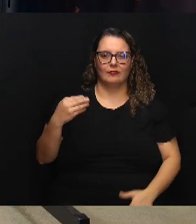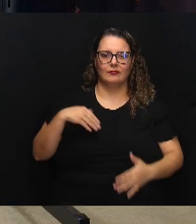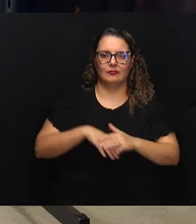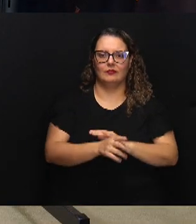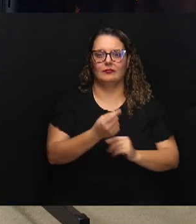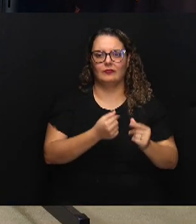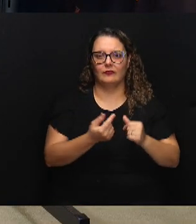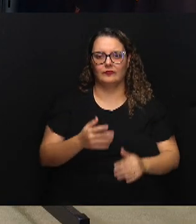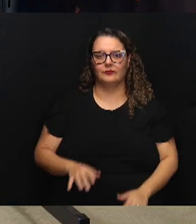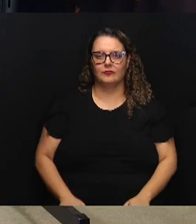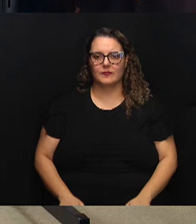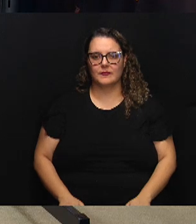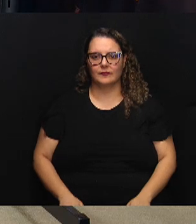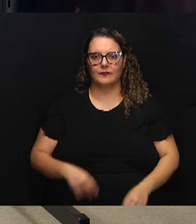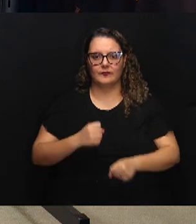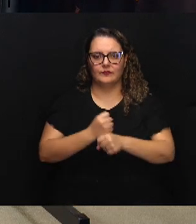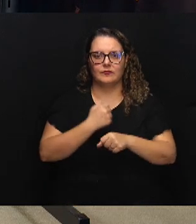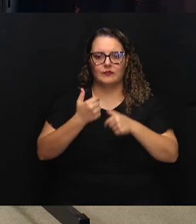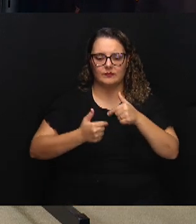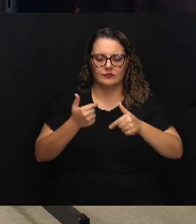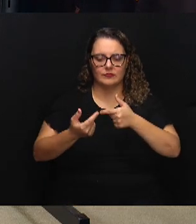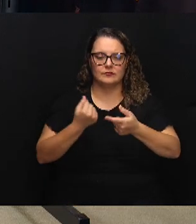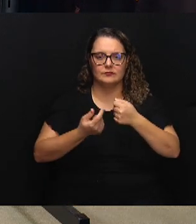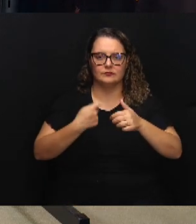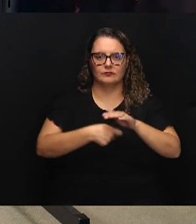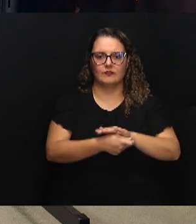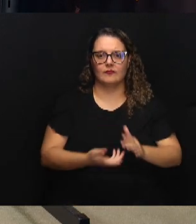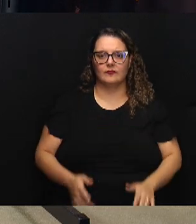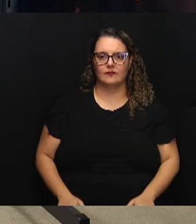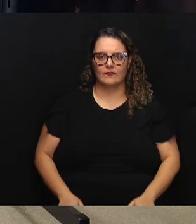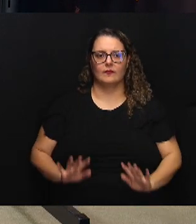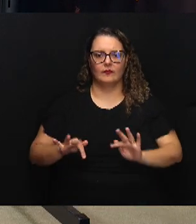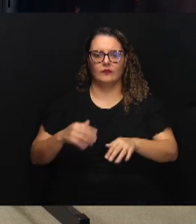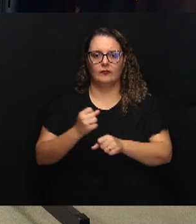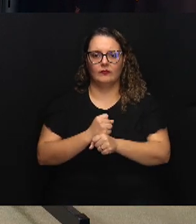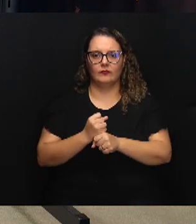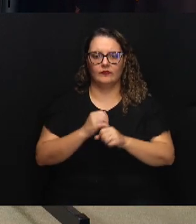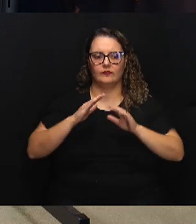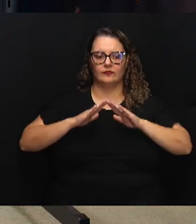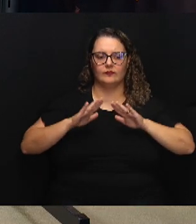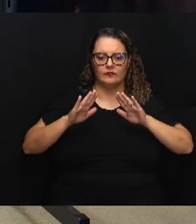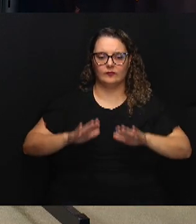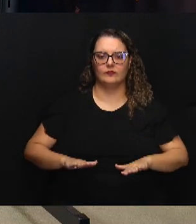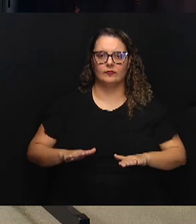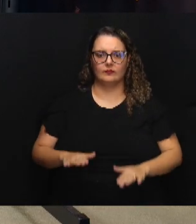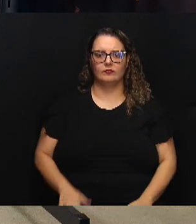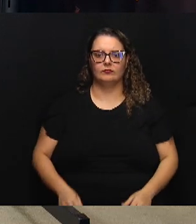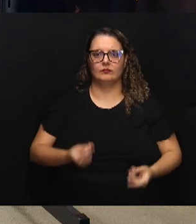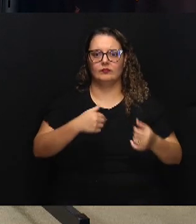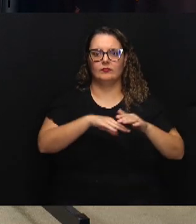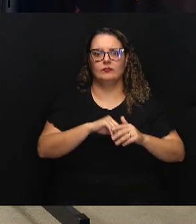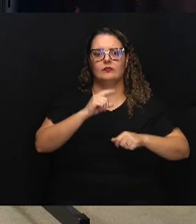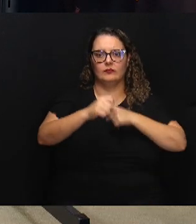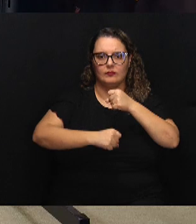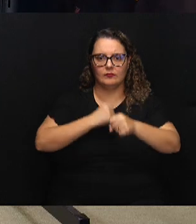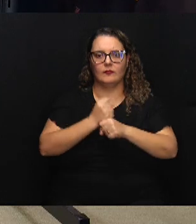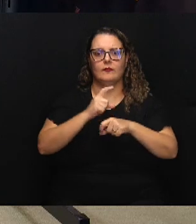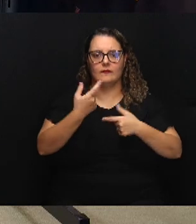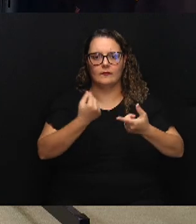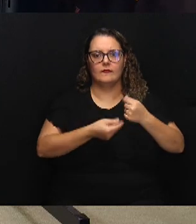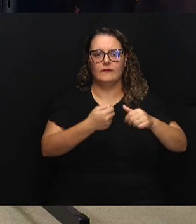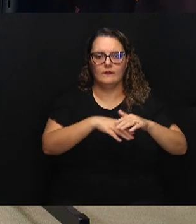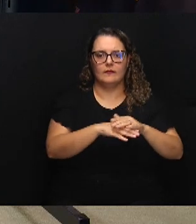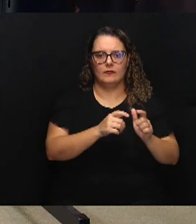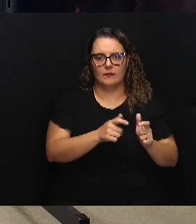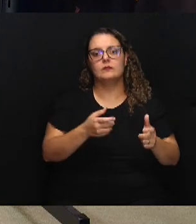mas aí você passa o ano inteiro trabalhando, guardando dinheiro, chega final do ano, você fica em casa, o dinheiro fica lá, o ano que vem você está guardando dinheiro, e daí